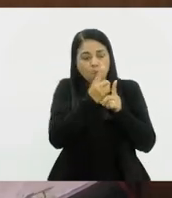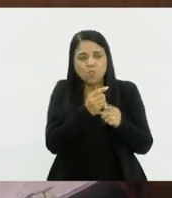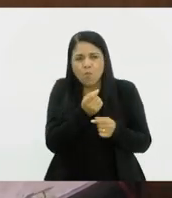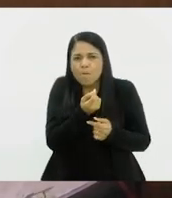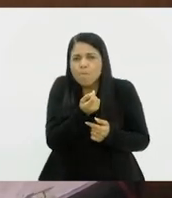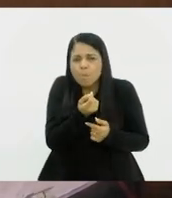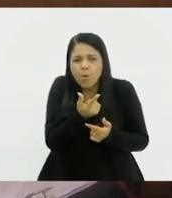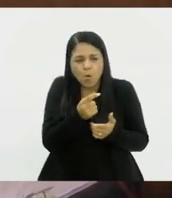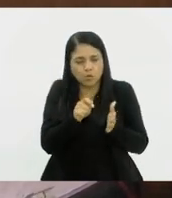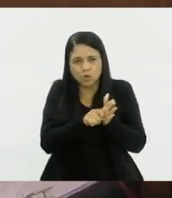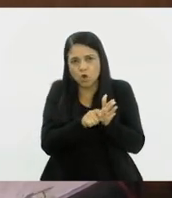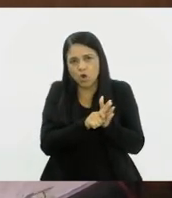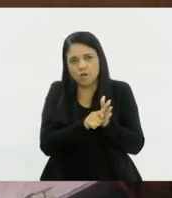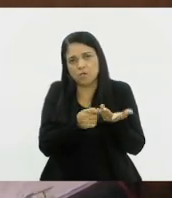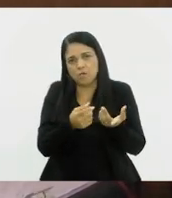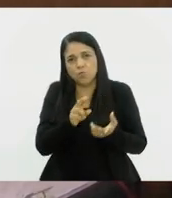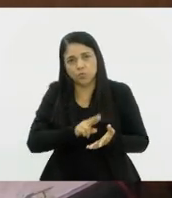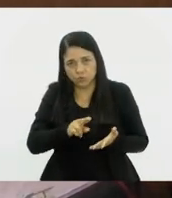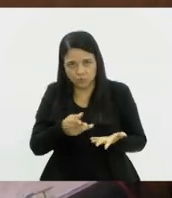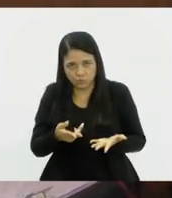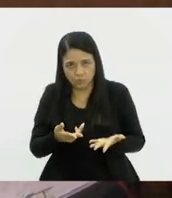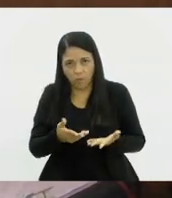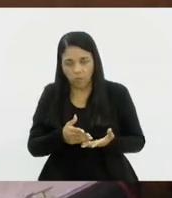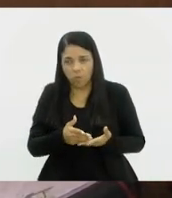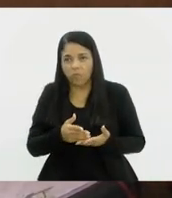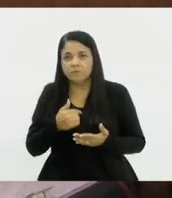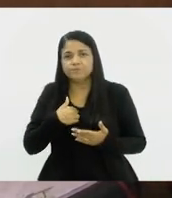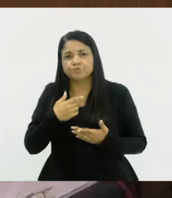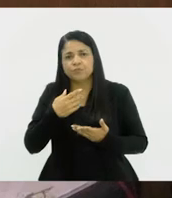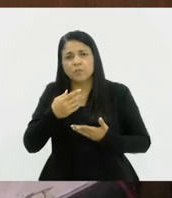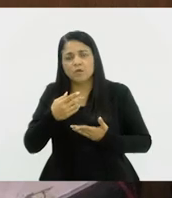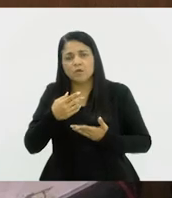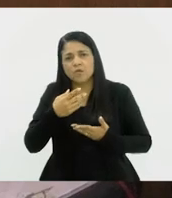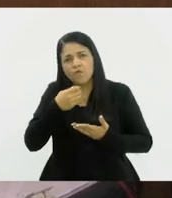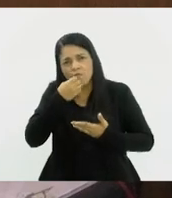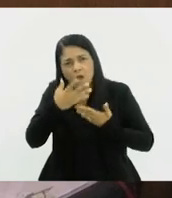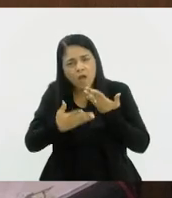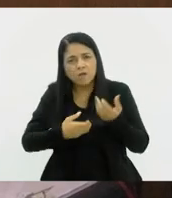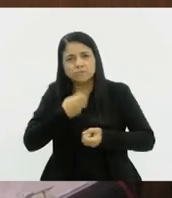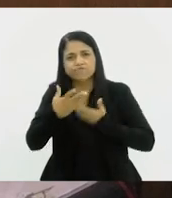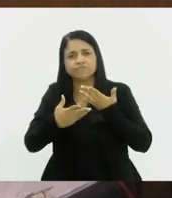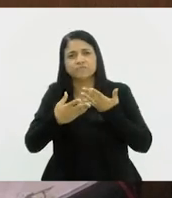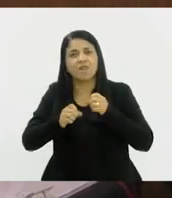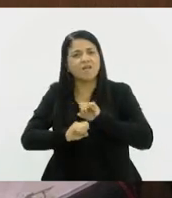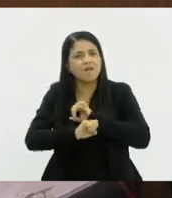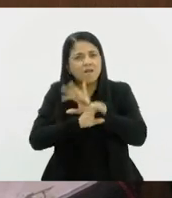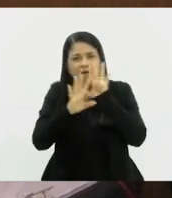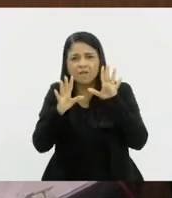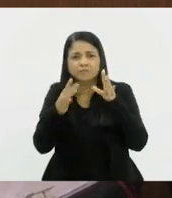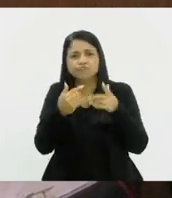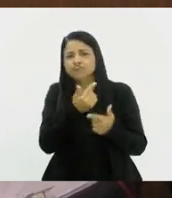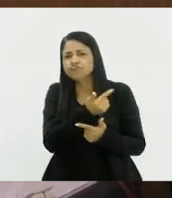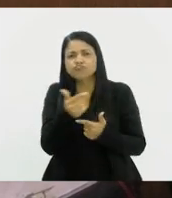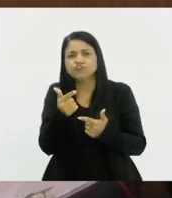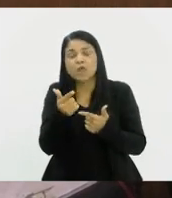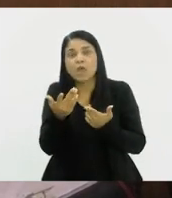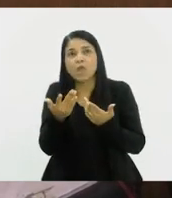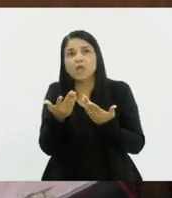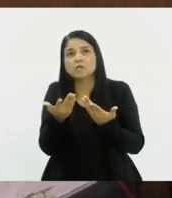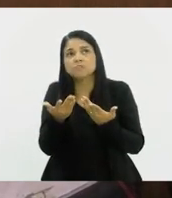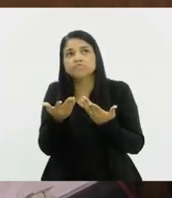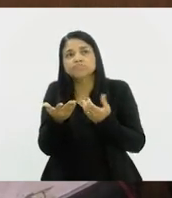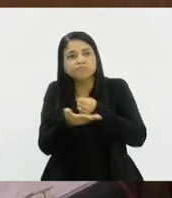Ah e eu quero dizer que eu falo isso pel pelo por uma coisa clara que é não existe fundamento